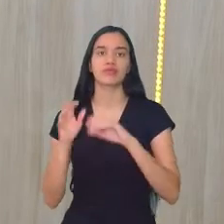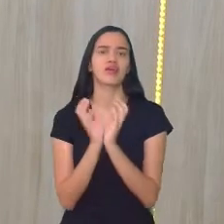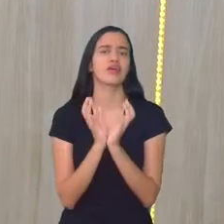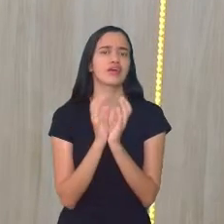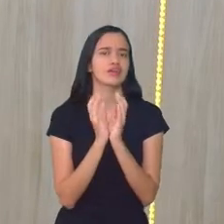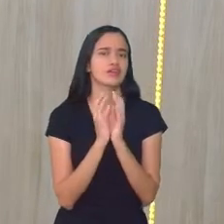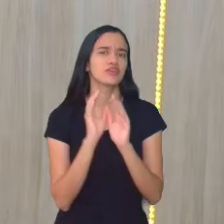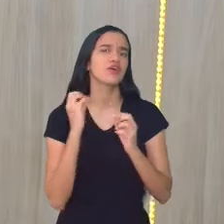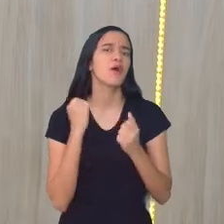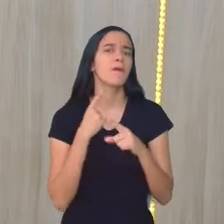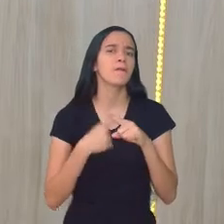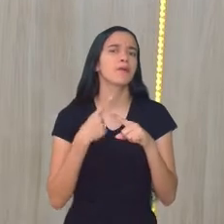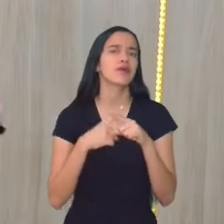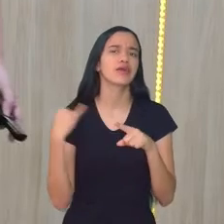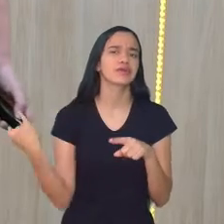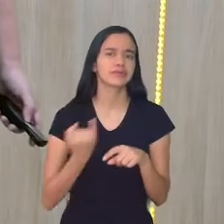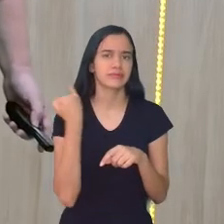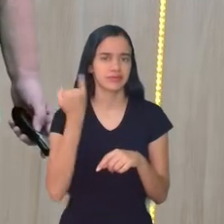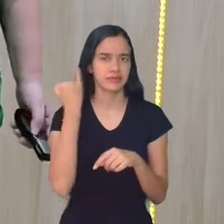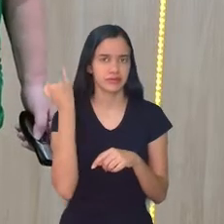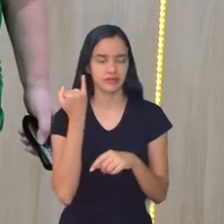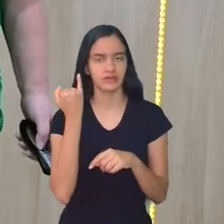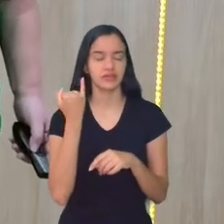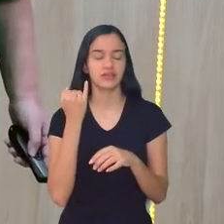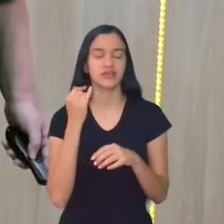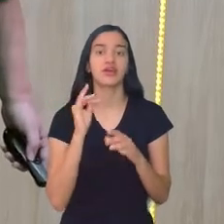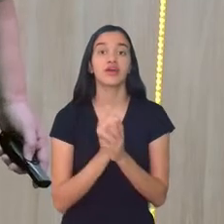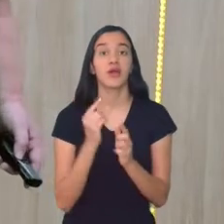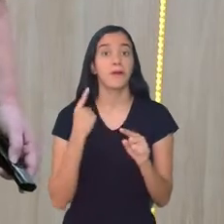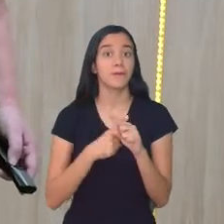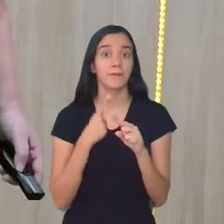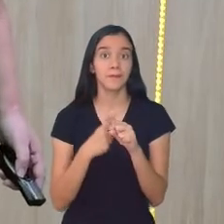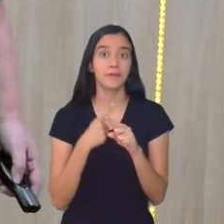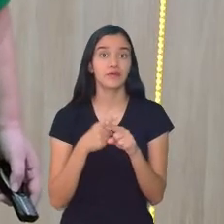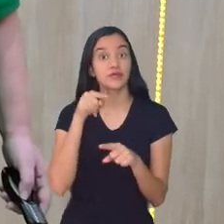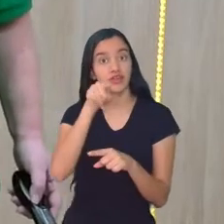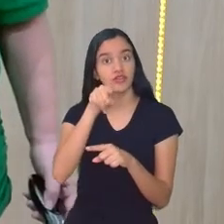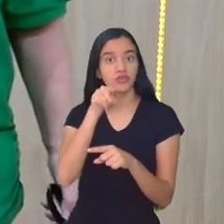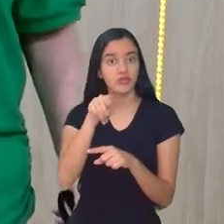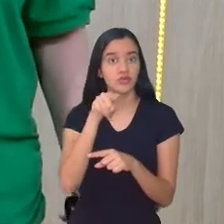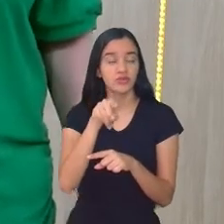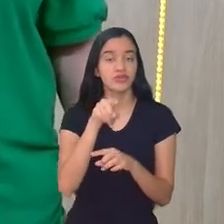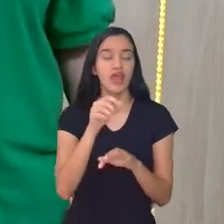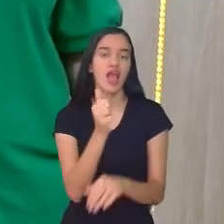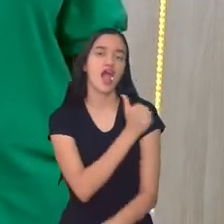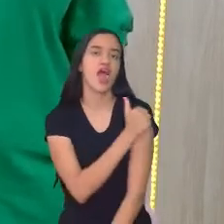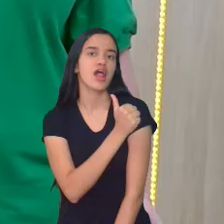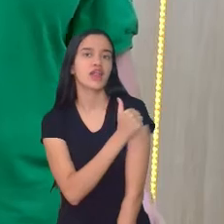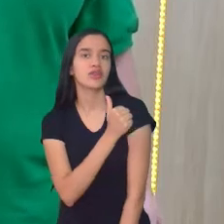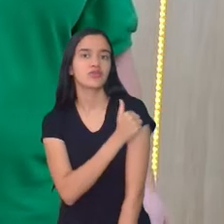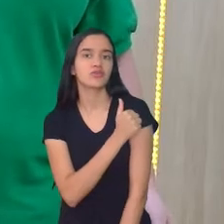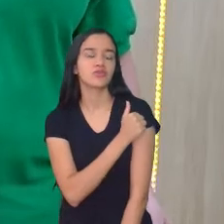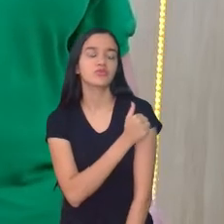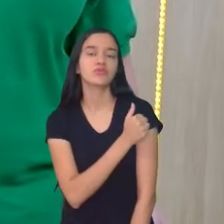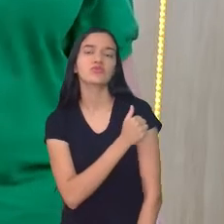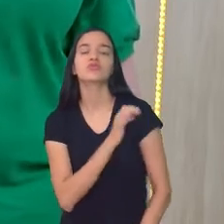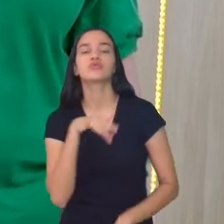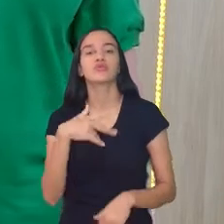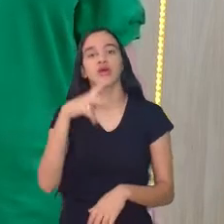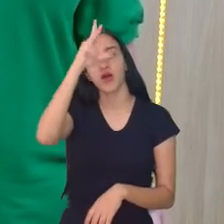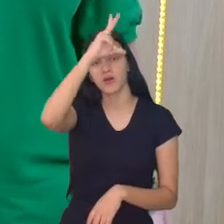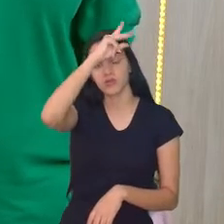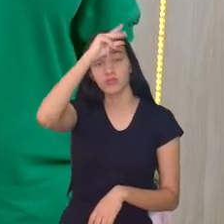Por que é importante estar com o aplicativo? Porque com o aplicativo, você, aluno da Rede Municipal do